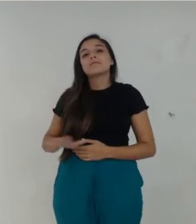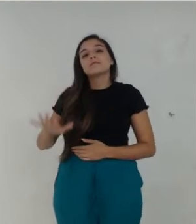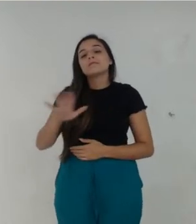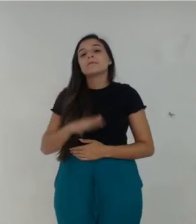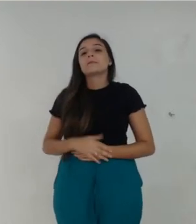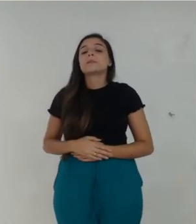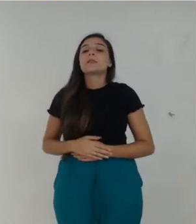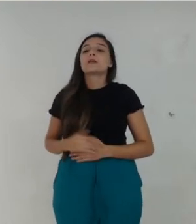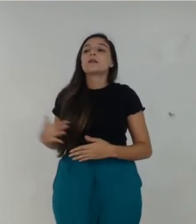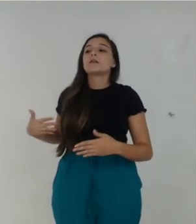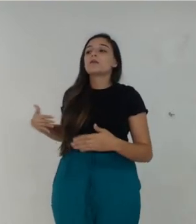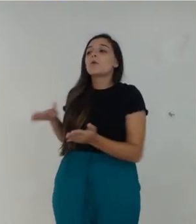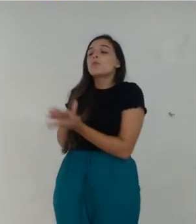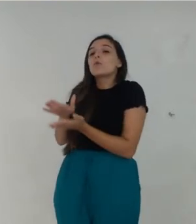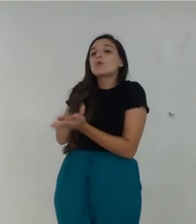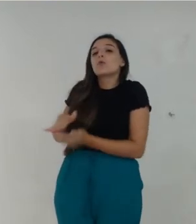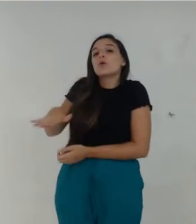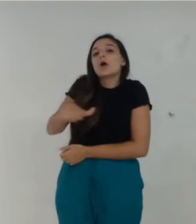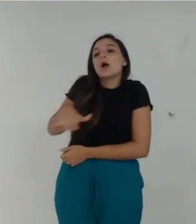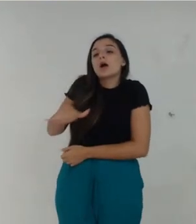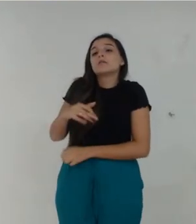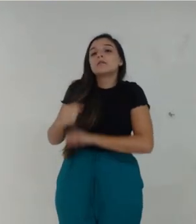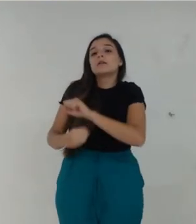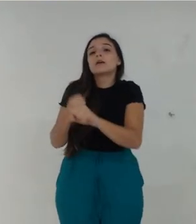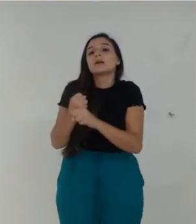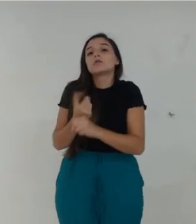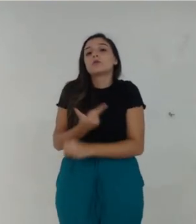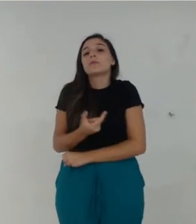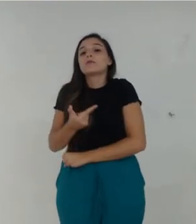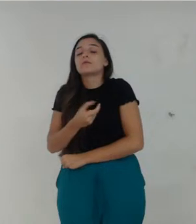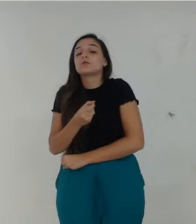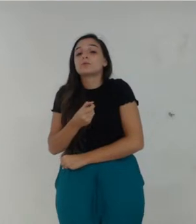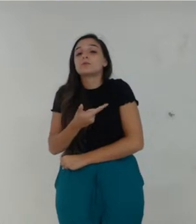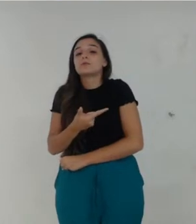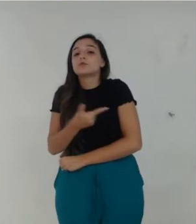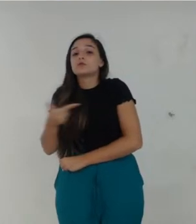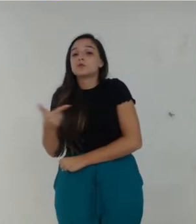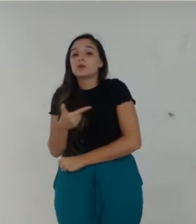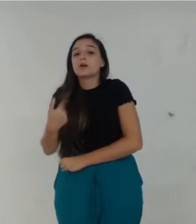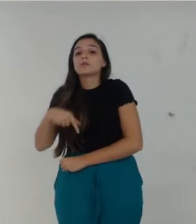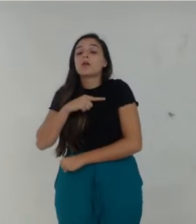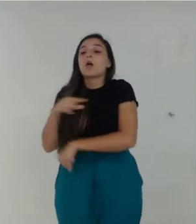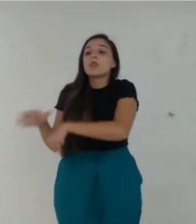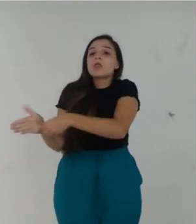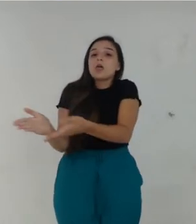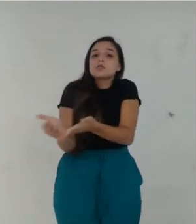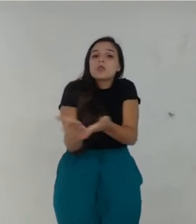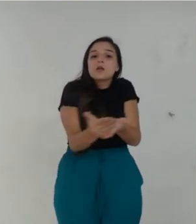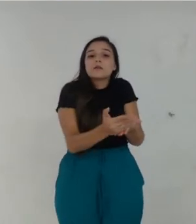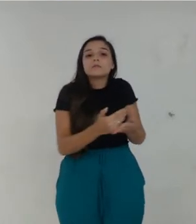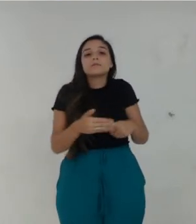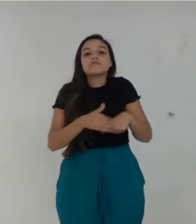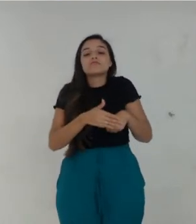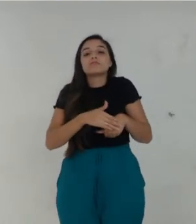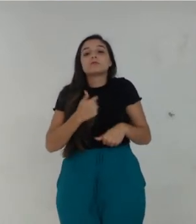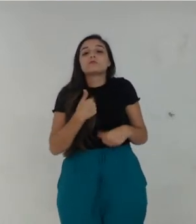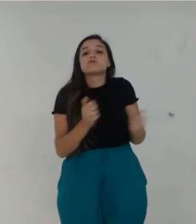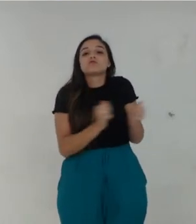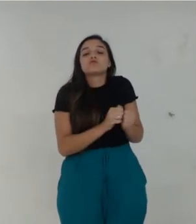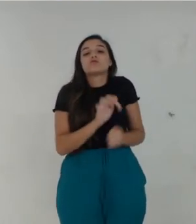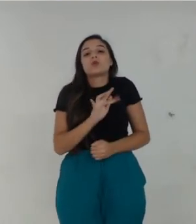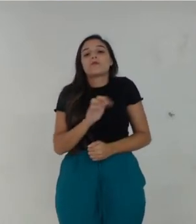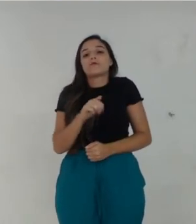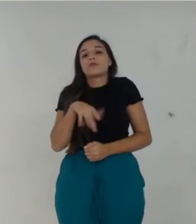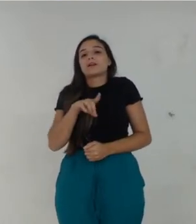até 2022. Esses dados são os dados coletados e analisados por mim e pela Fernanda.